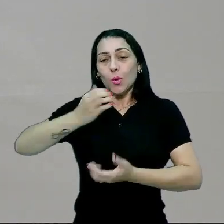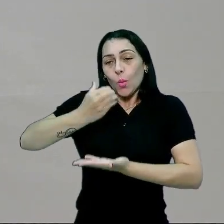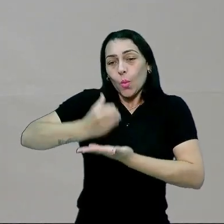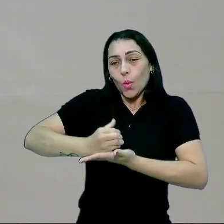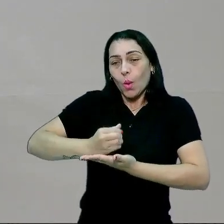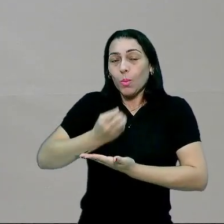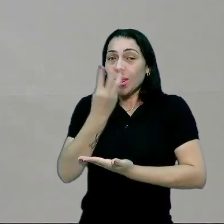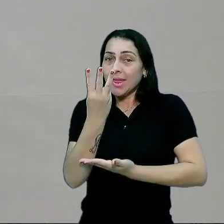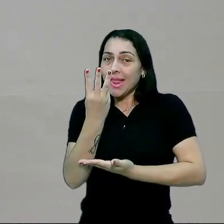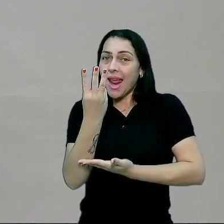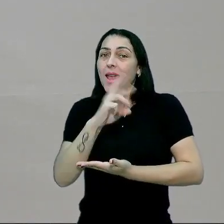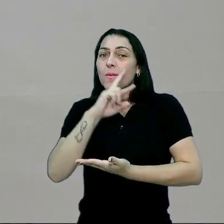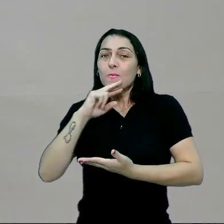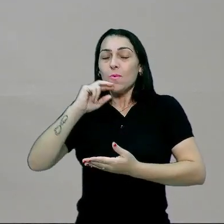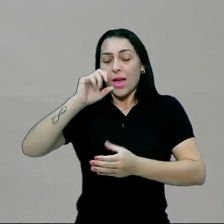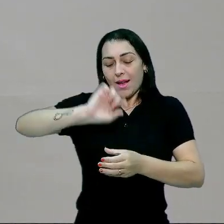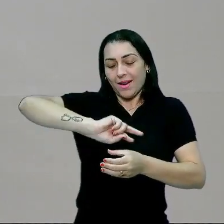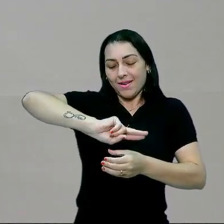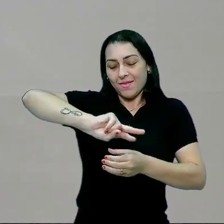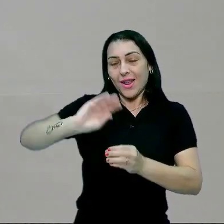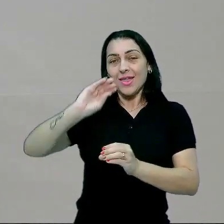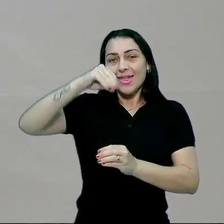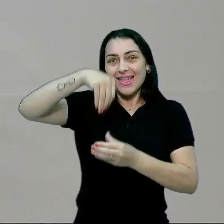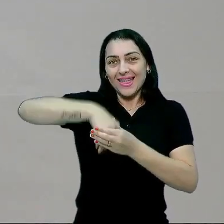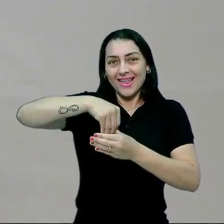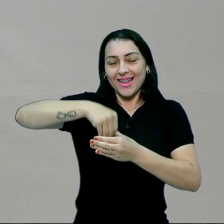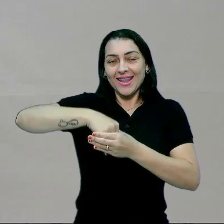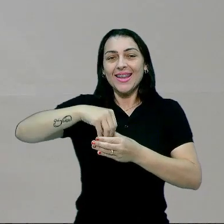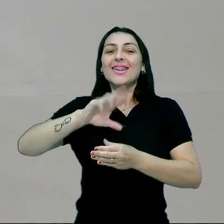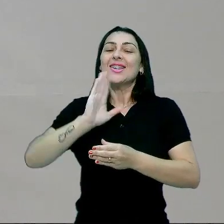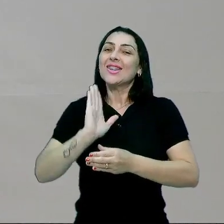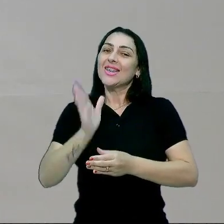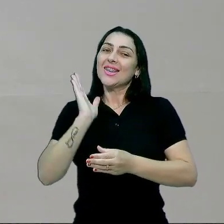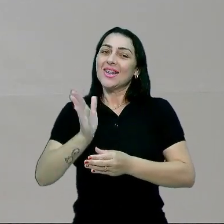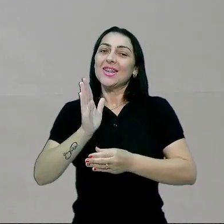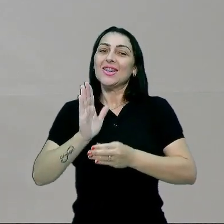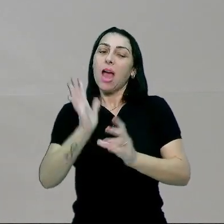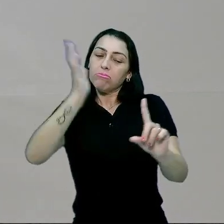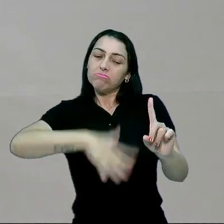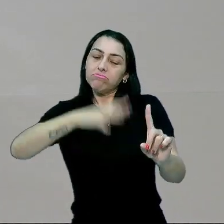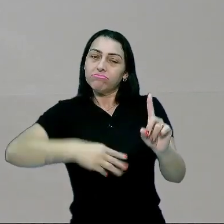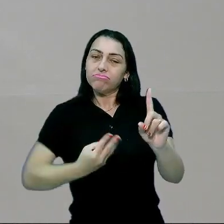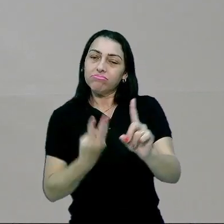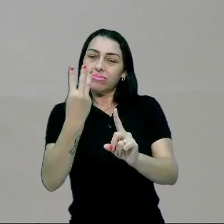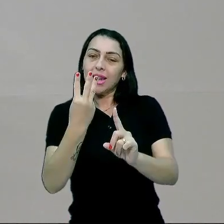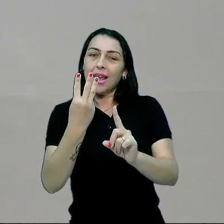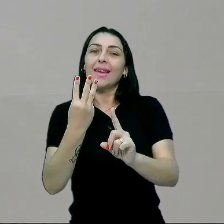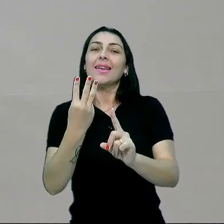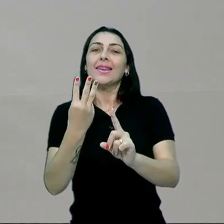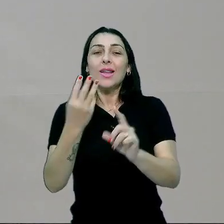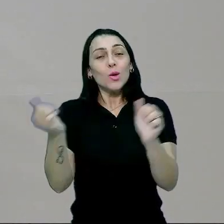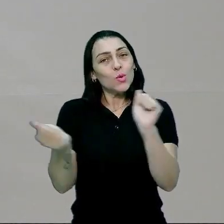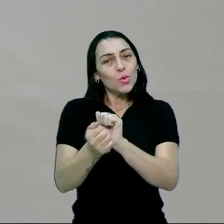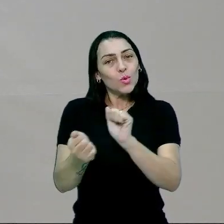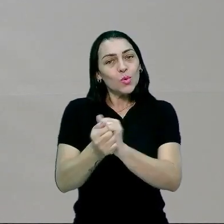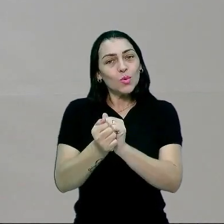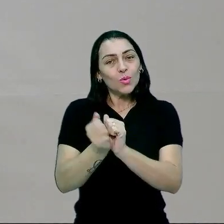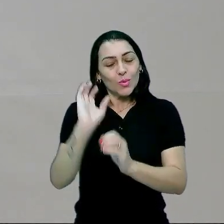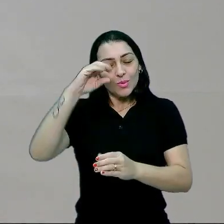vinha com 3 cuecas diferentes dentro de um copinho. A gente já era induzido a comprar 3 de uma só vez.